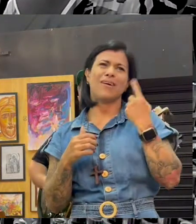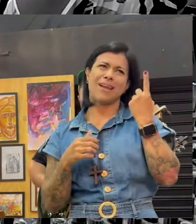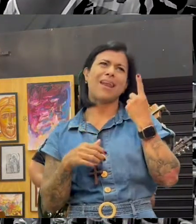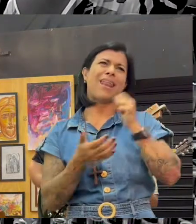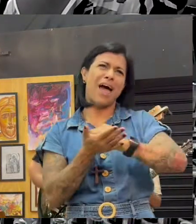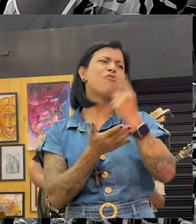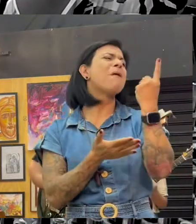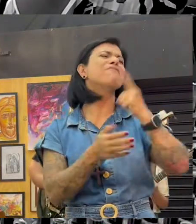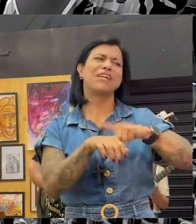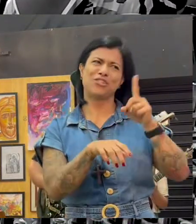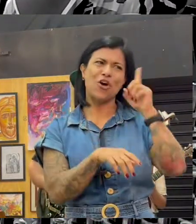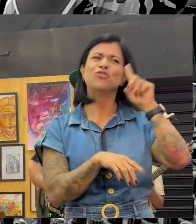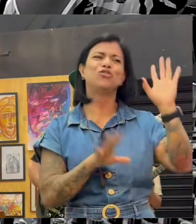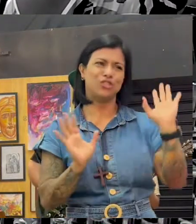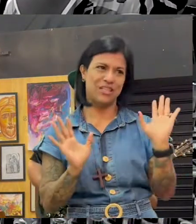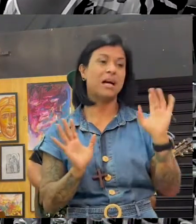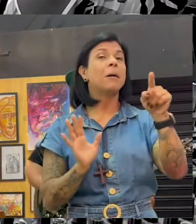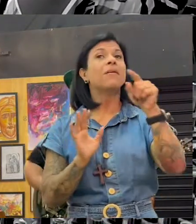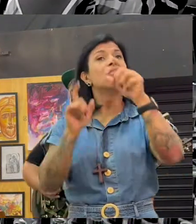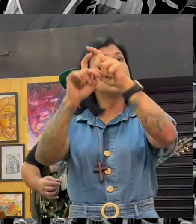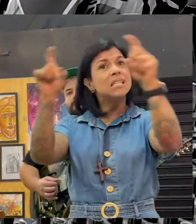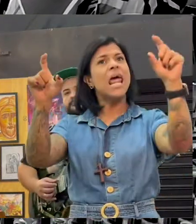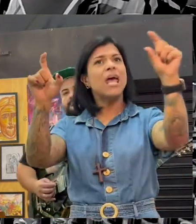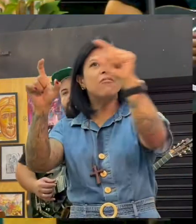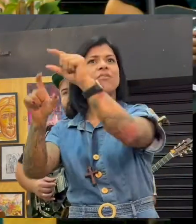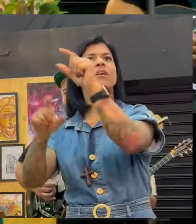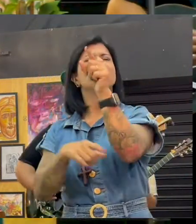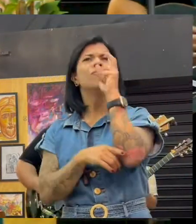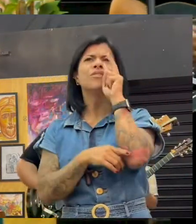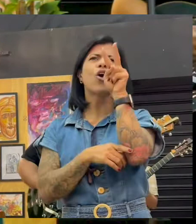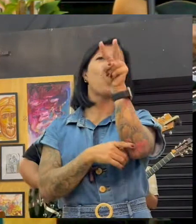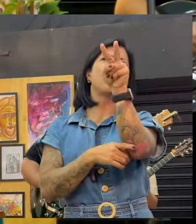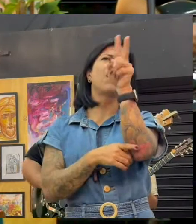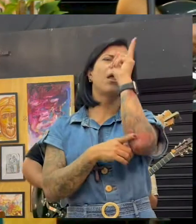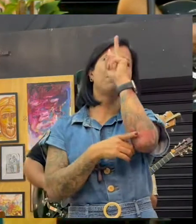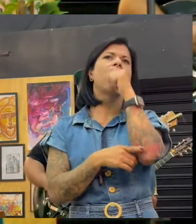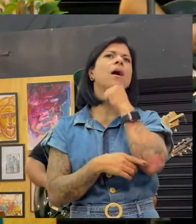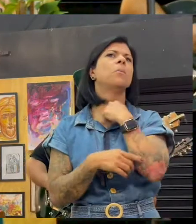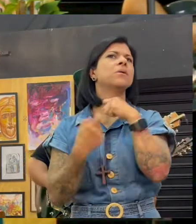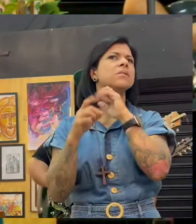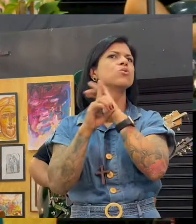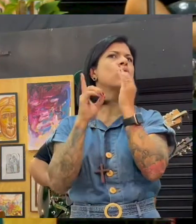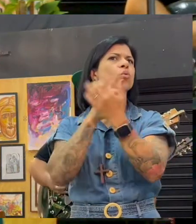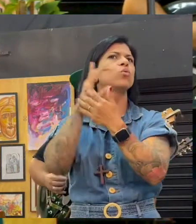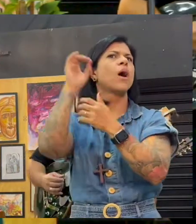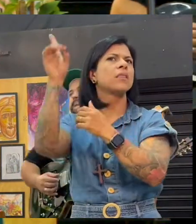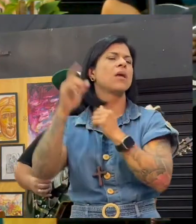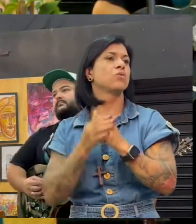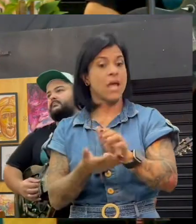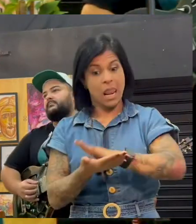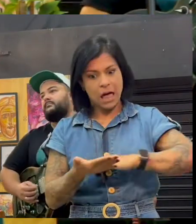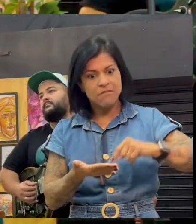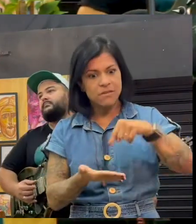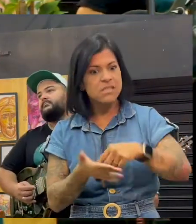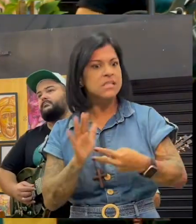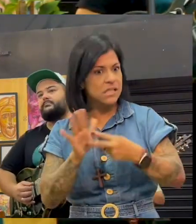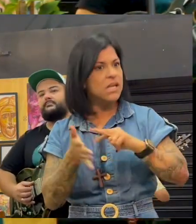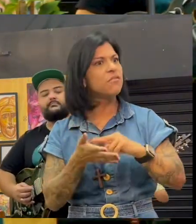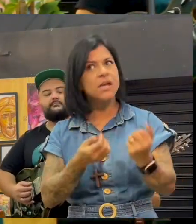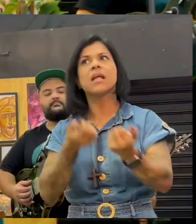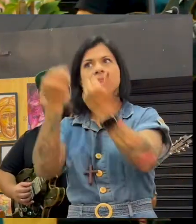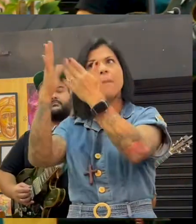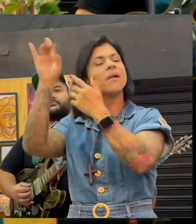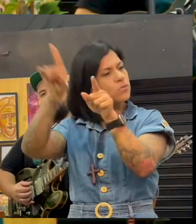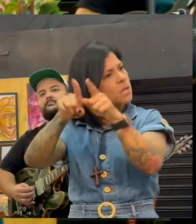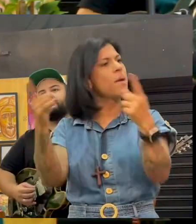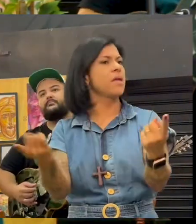uma. Mas escreve para você lembrar que isso também é um culto. É um culto a Deus. Lavar vasilha é um culto. Eu acho que foi